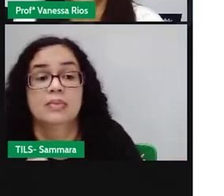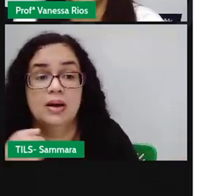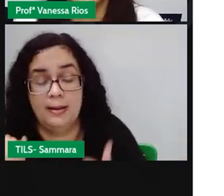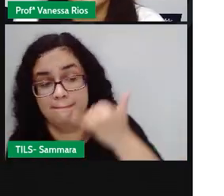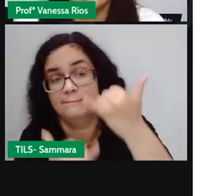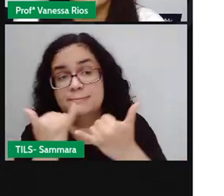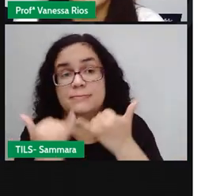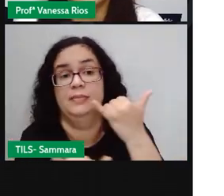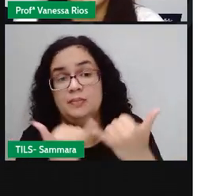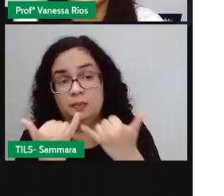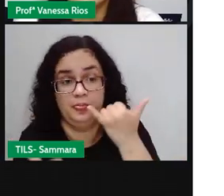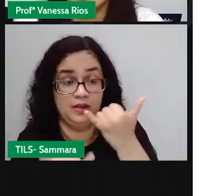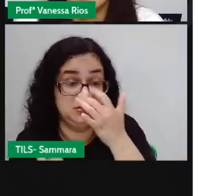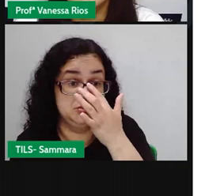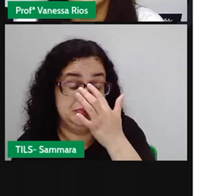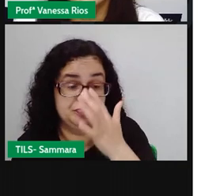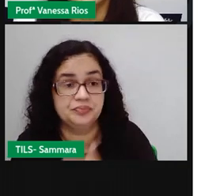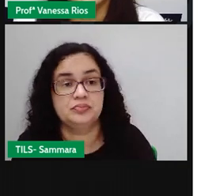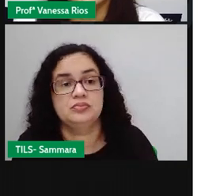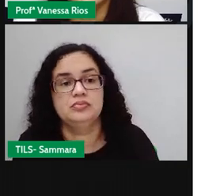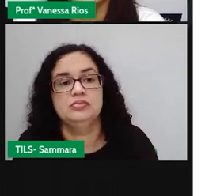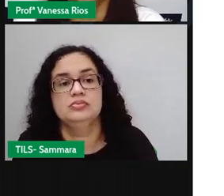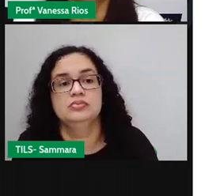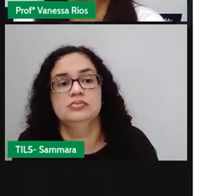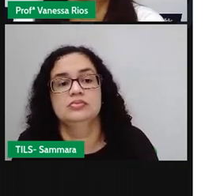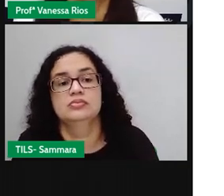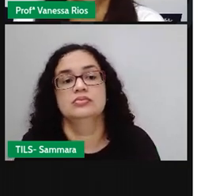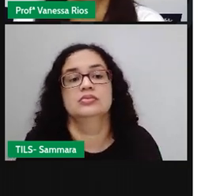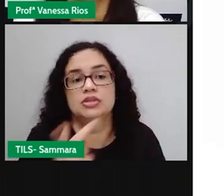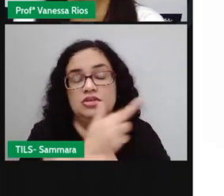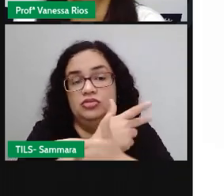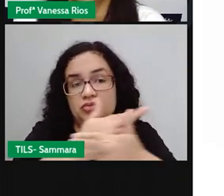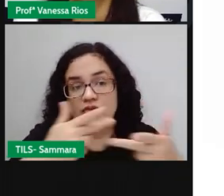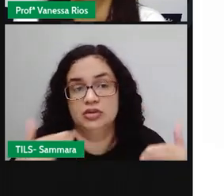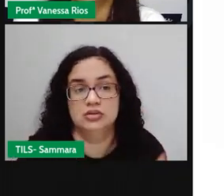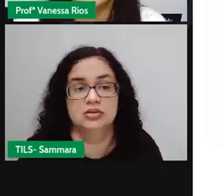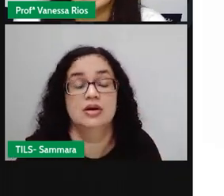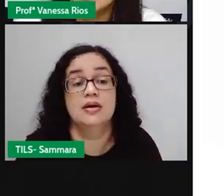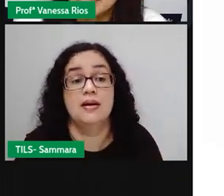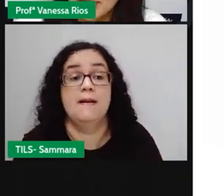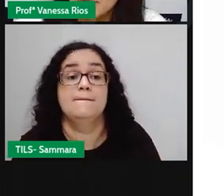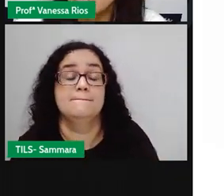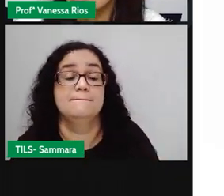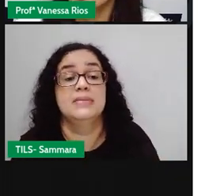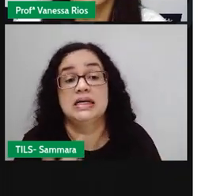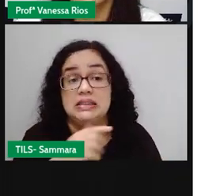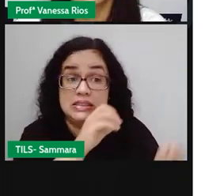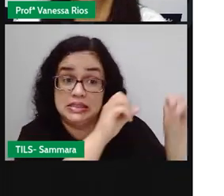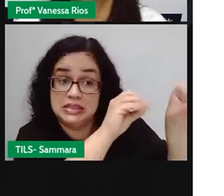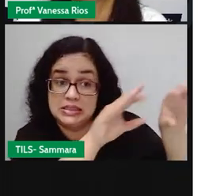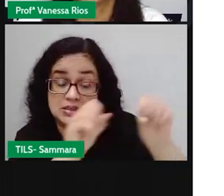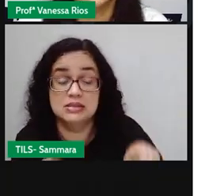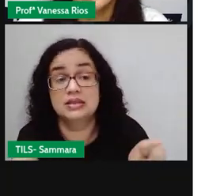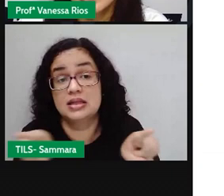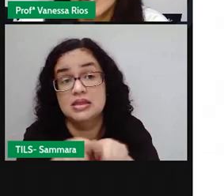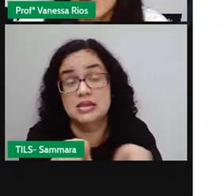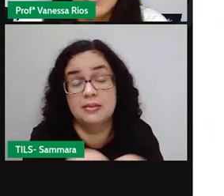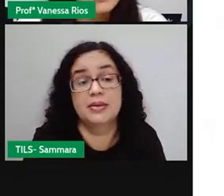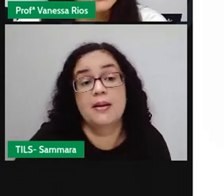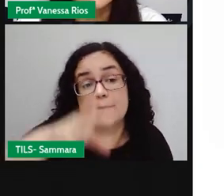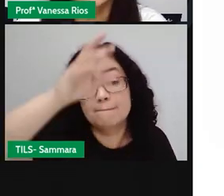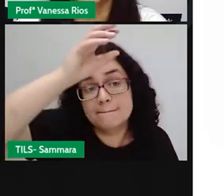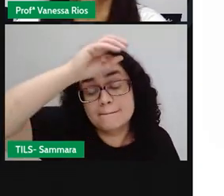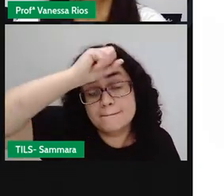se divertir, para lazer. Em muitas situações para educar também, porque a gente pode aprender, não